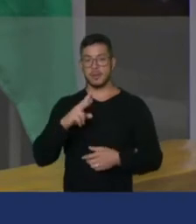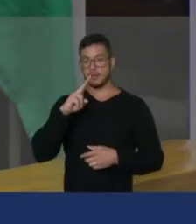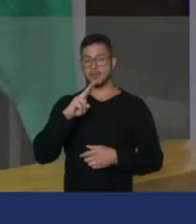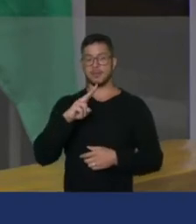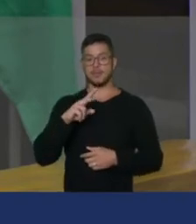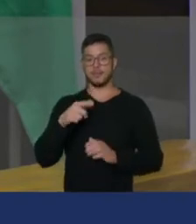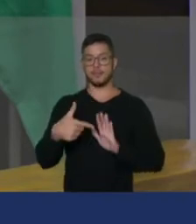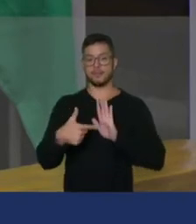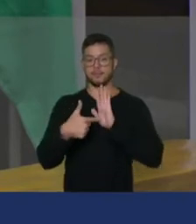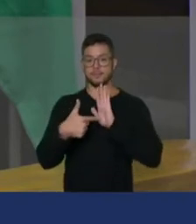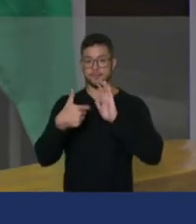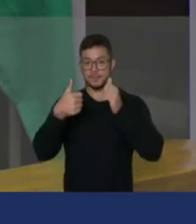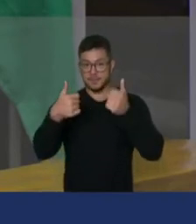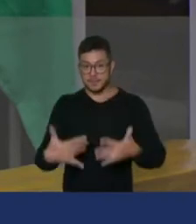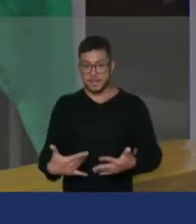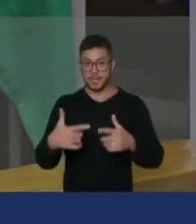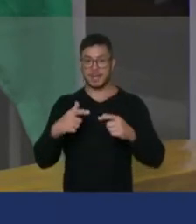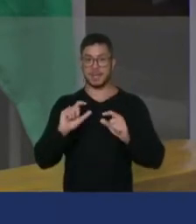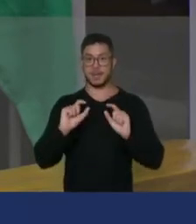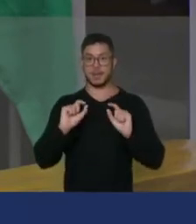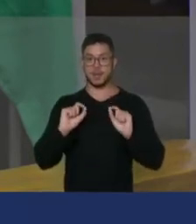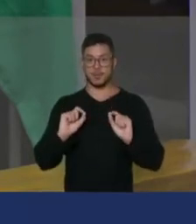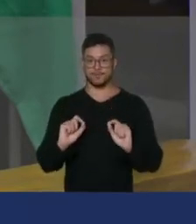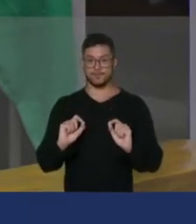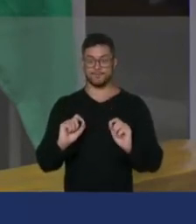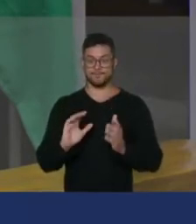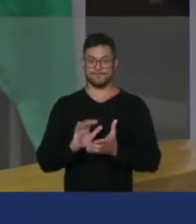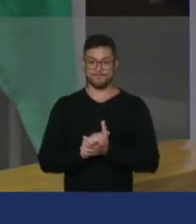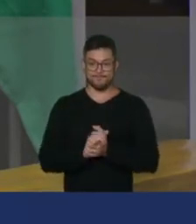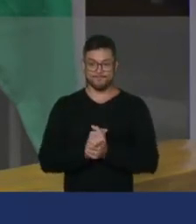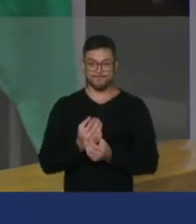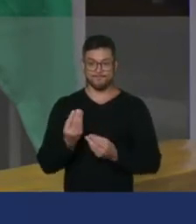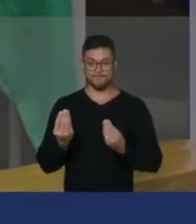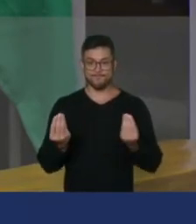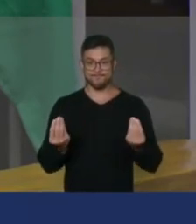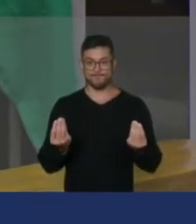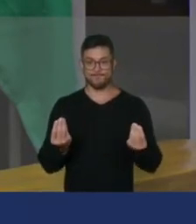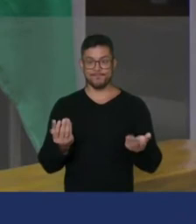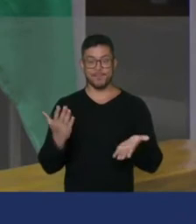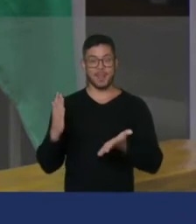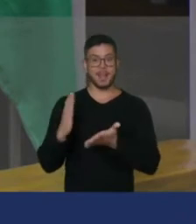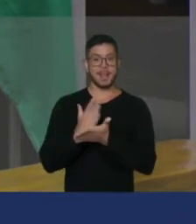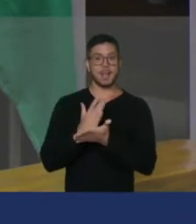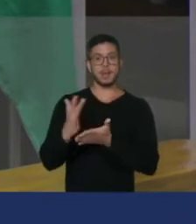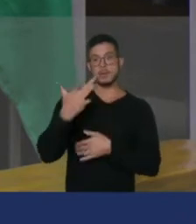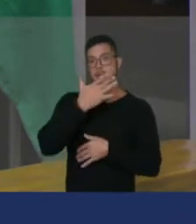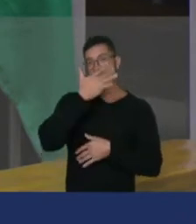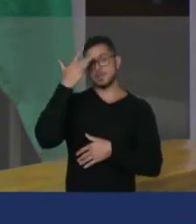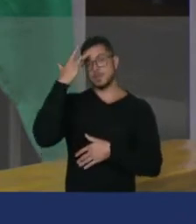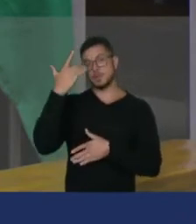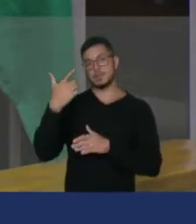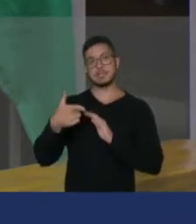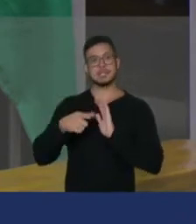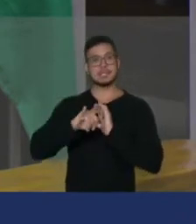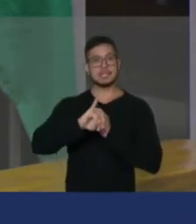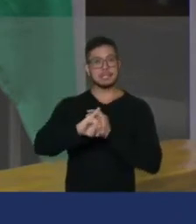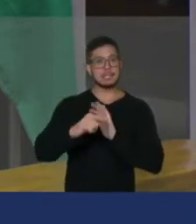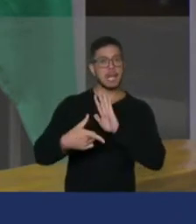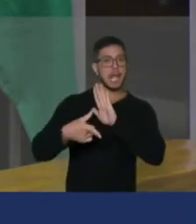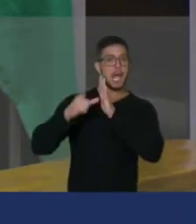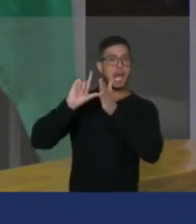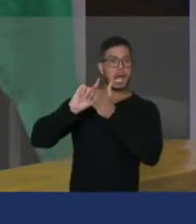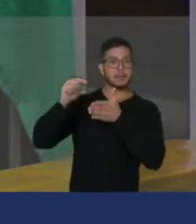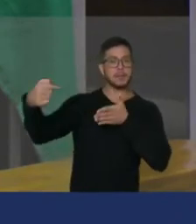É o seguinte. Bom, se algumas pessoas me perguntassem alguns anos atrás se eu me imaginaria aqui no